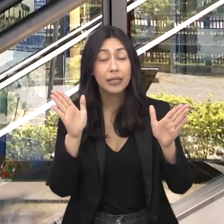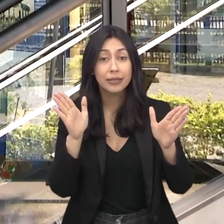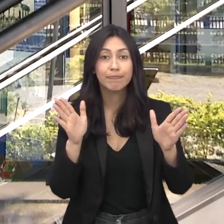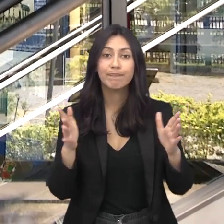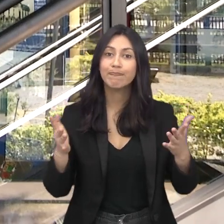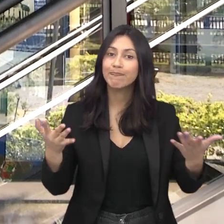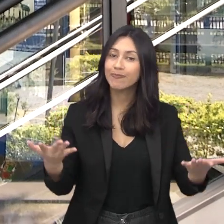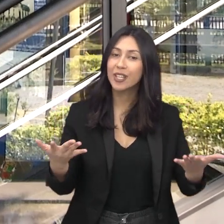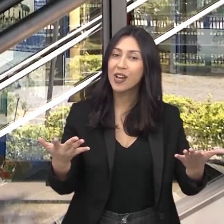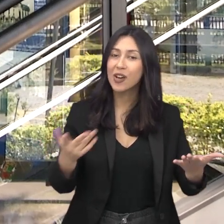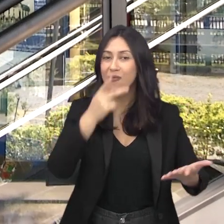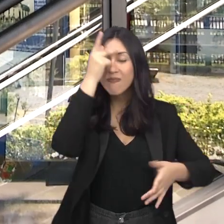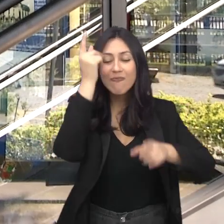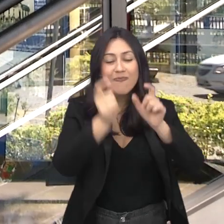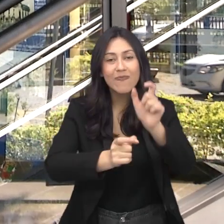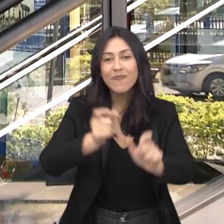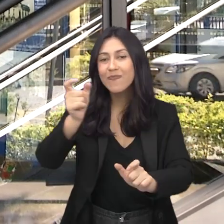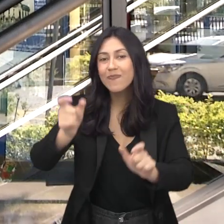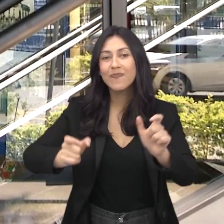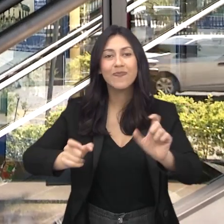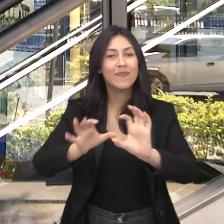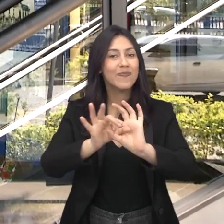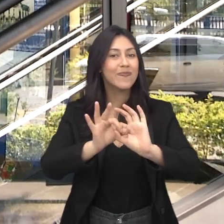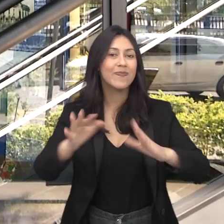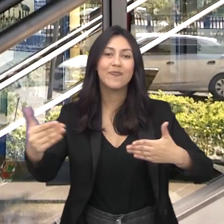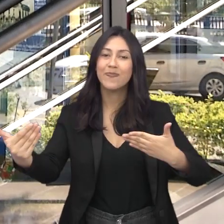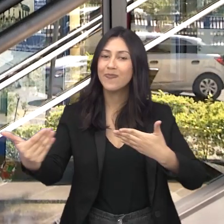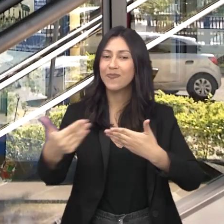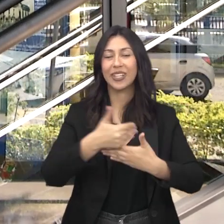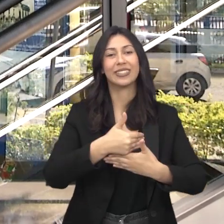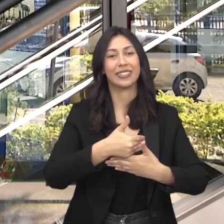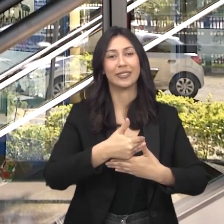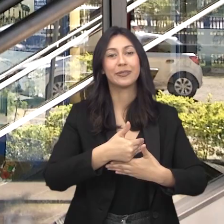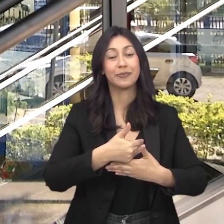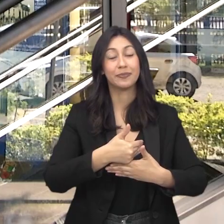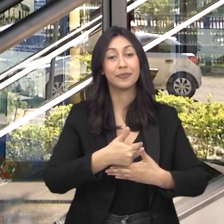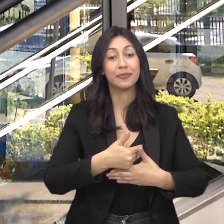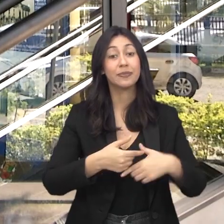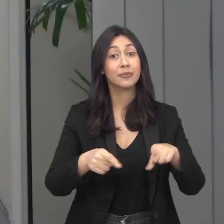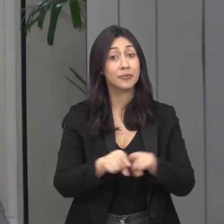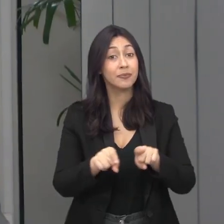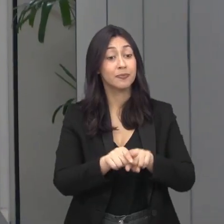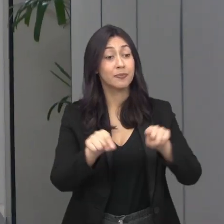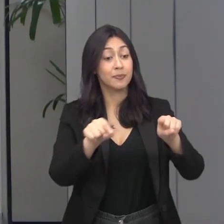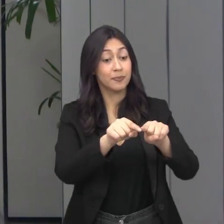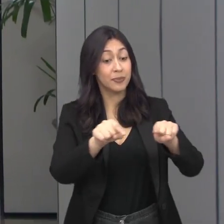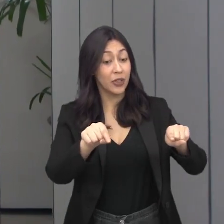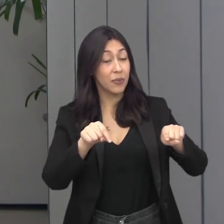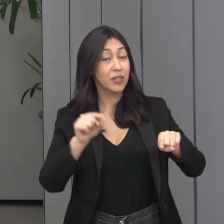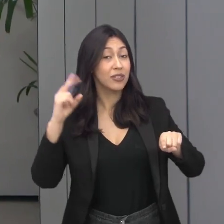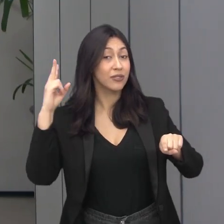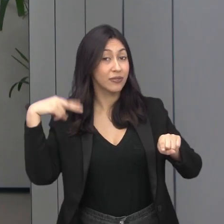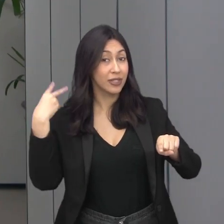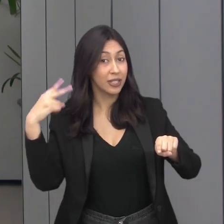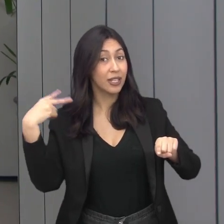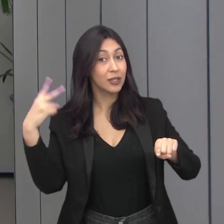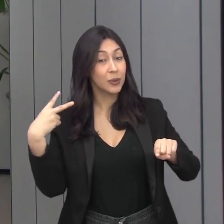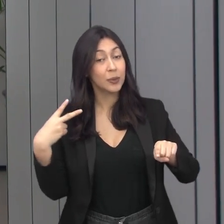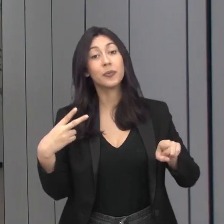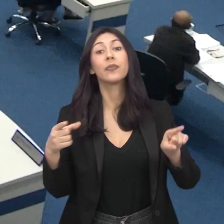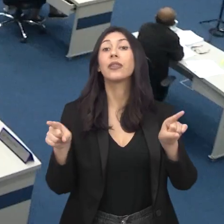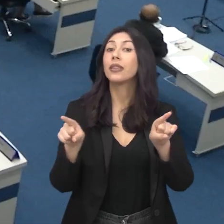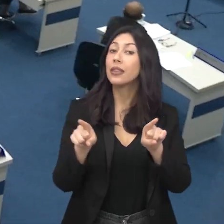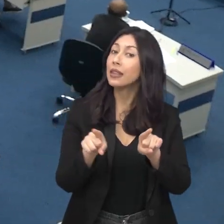ao público, ou seja, qualquer munícipe tem acesso à Casa de Leis e aos gabinetes dos